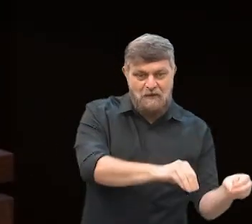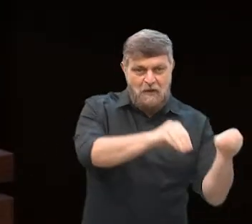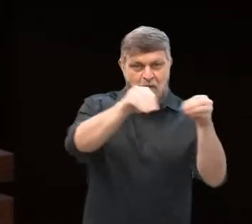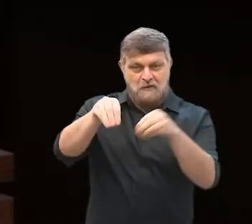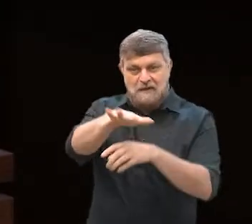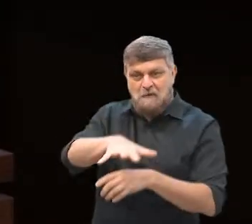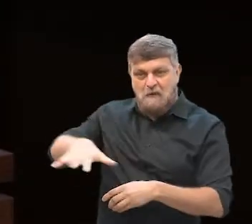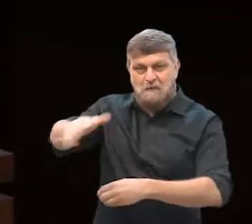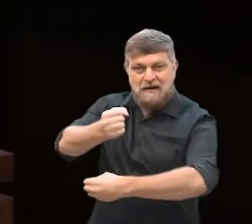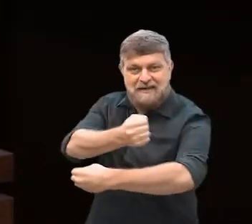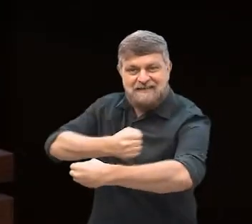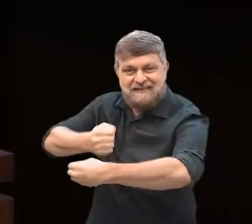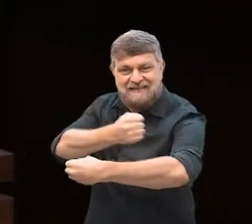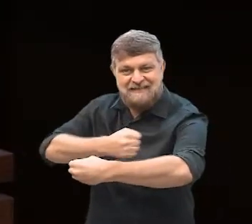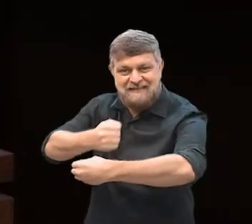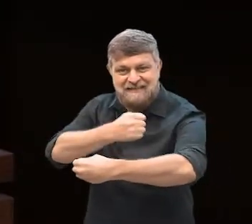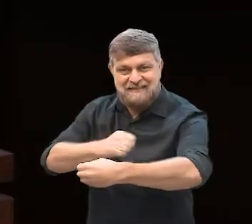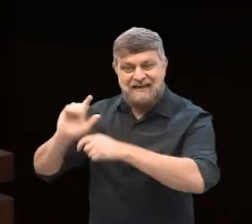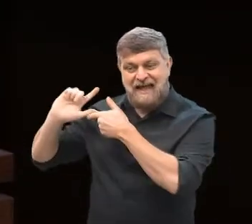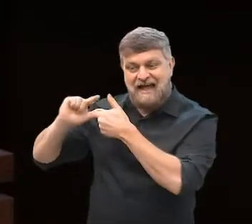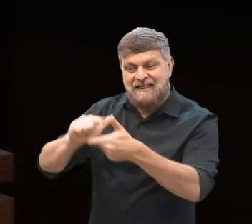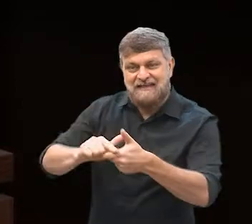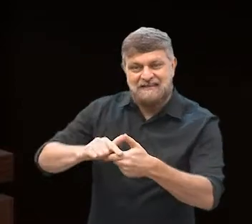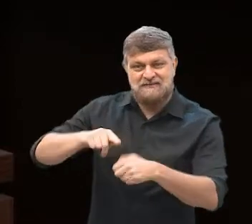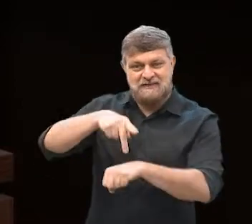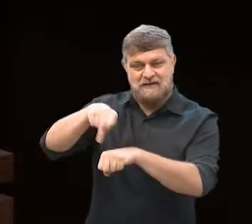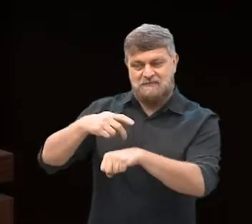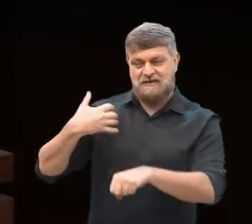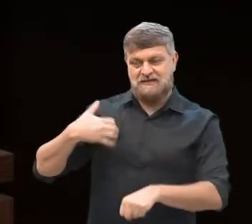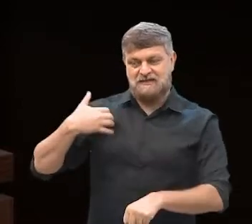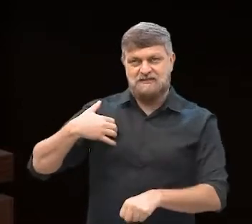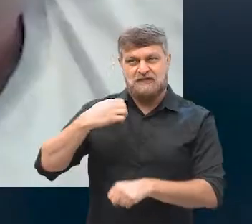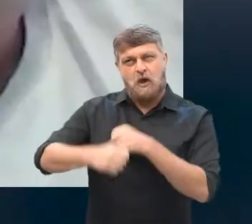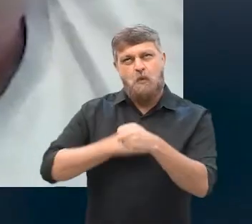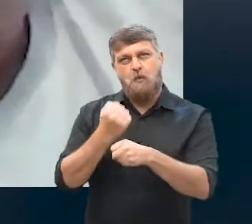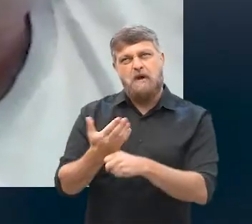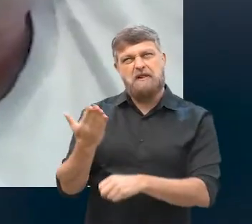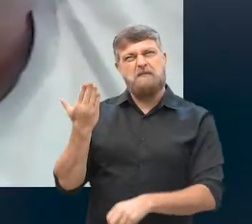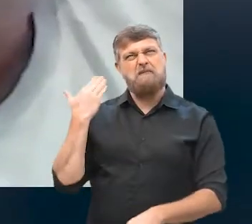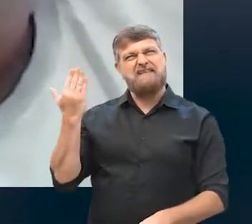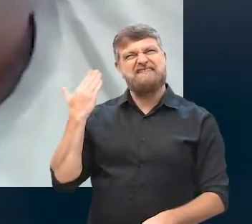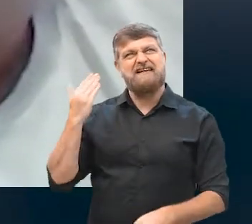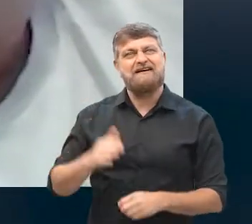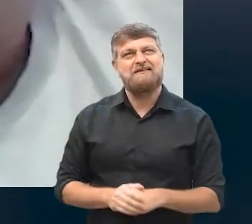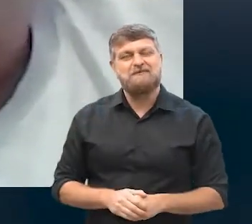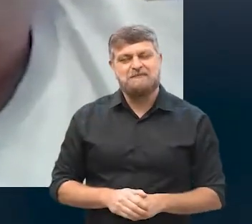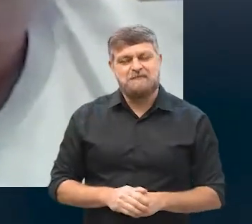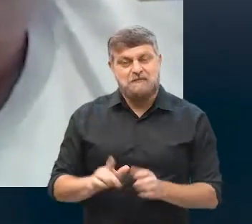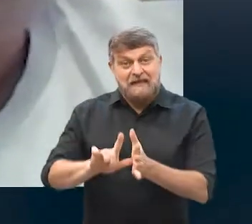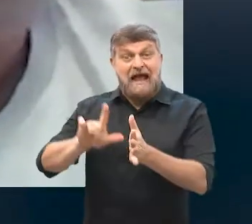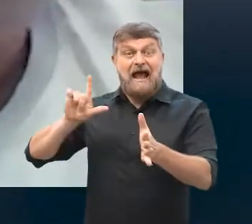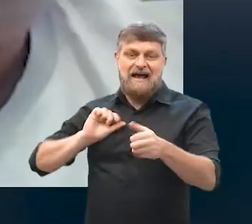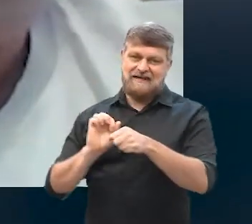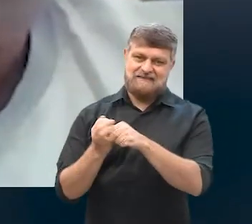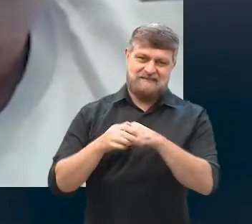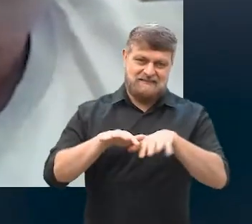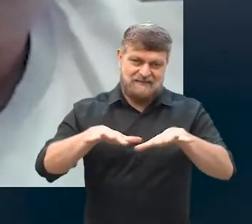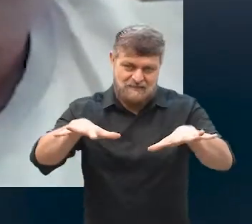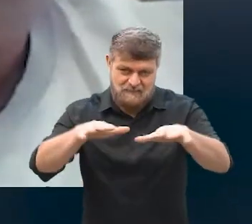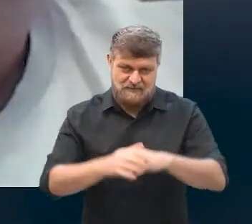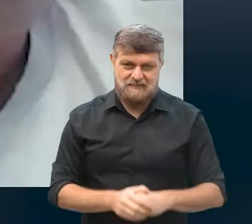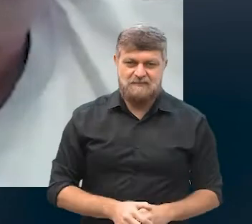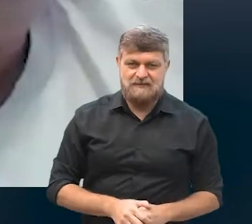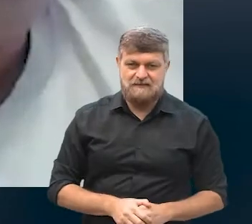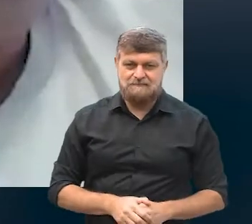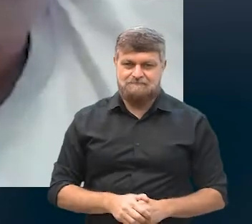da gastronomia tradicional nossa o ano passado, na verdade, foi bem antes da pandemia, mas como um plano